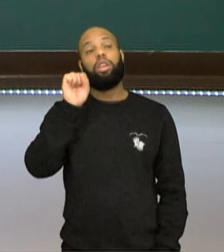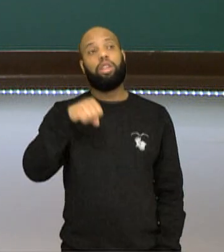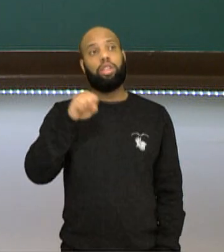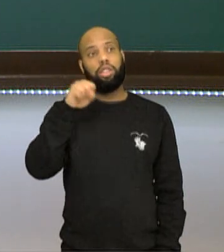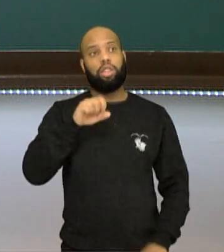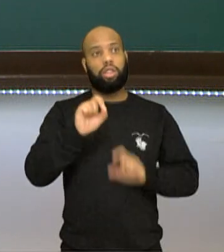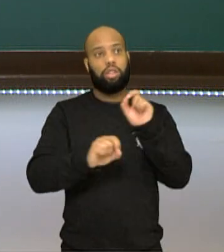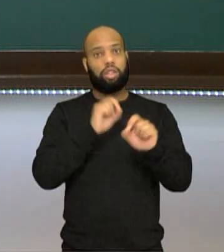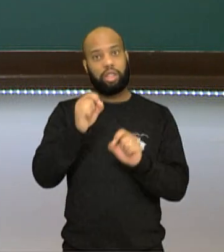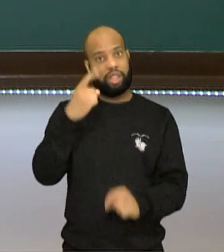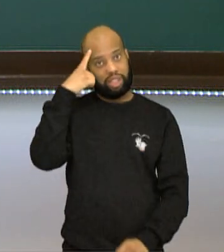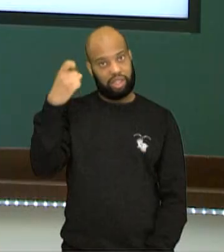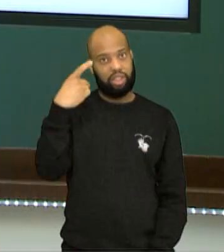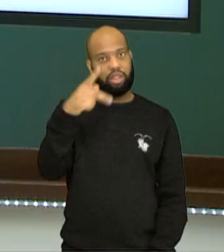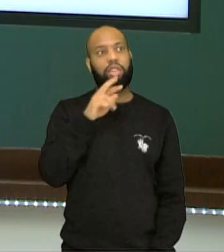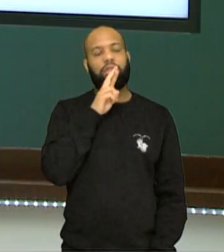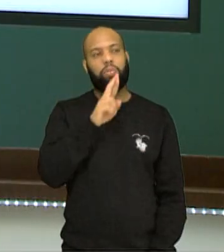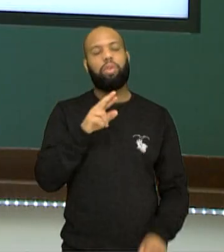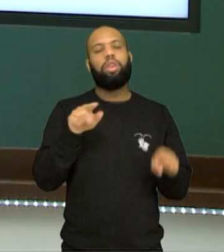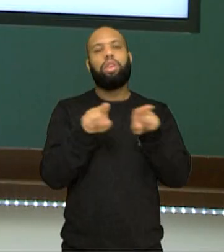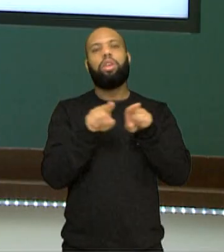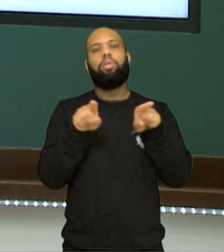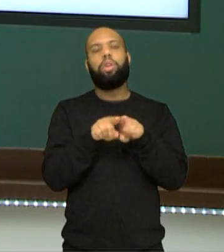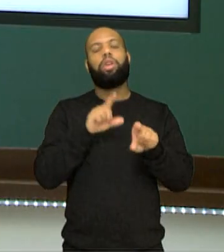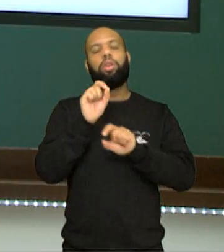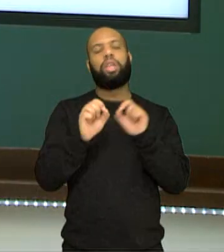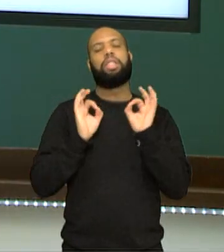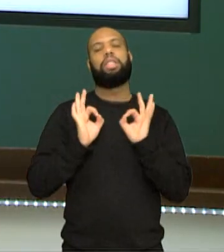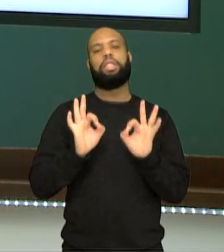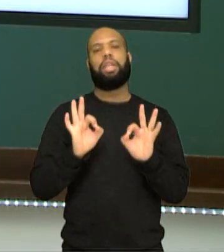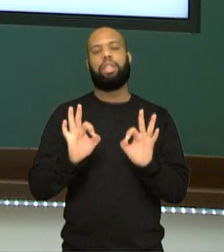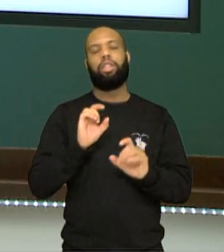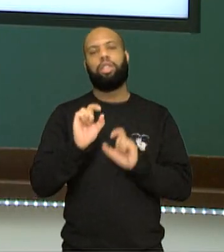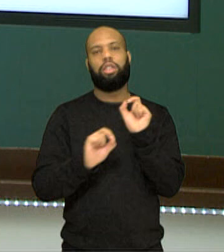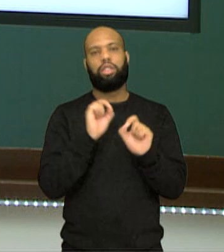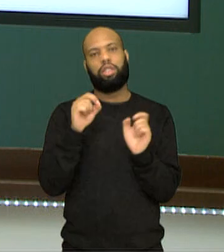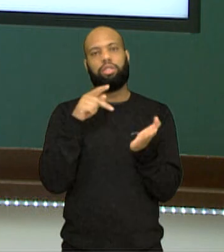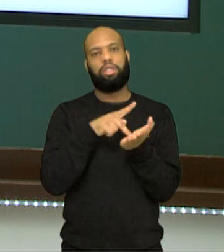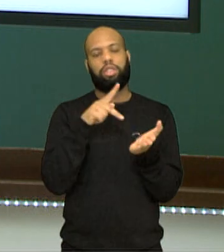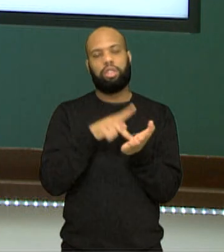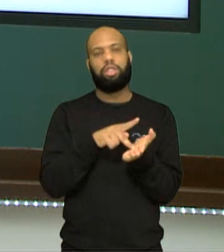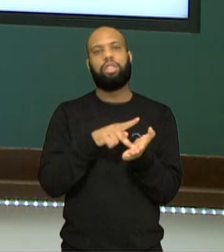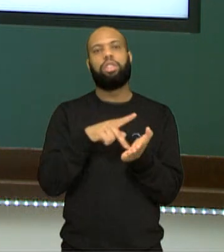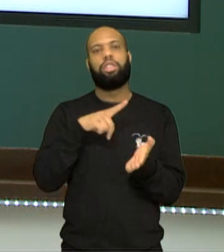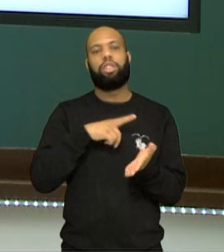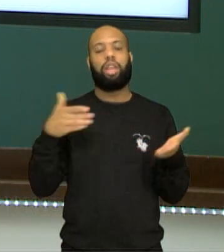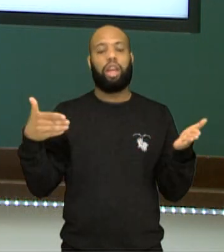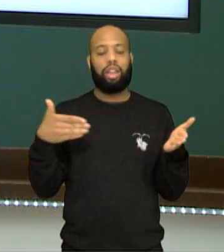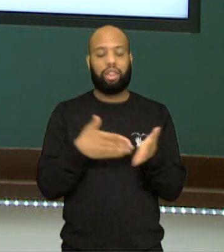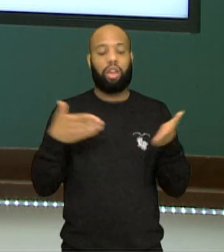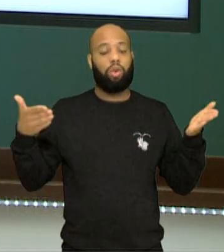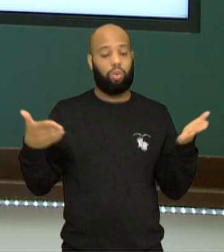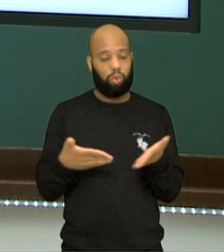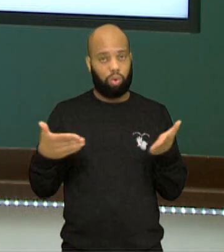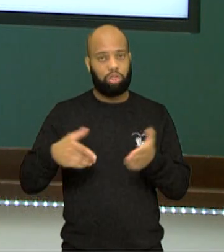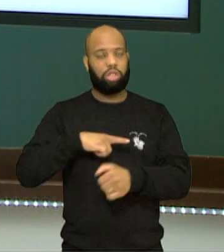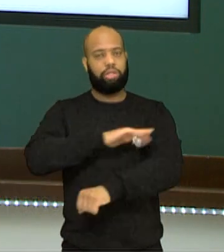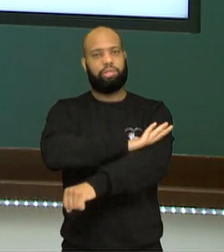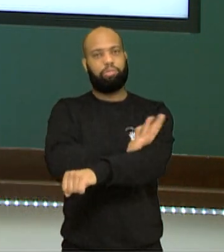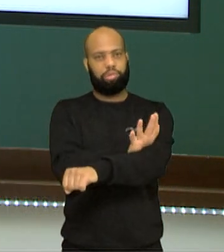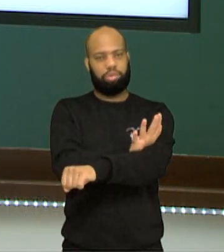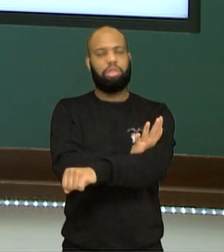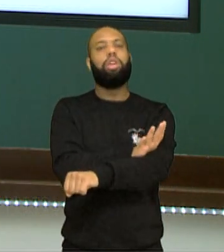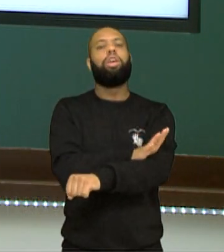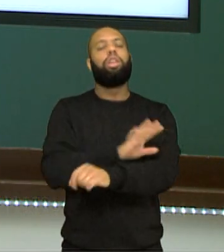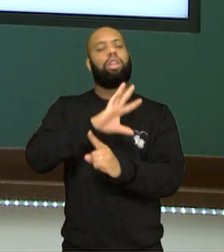a ideia da resposta, e uma coisa que a gente tem certeza é que realmente existe até hoje preconceito racial, e na arte